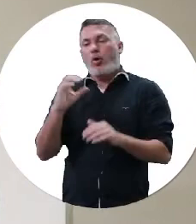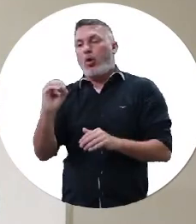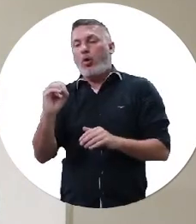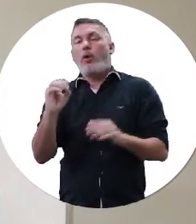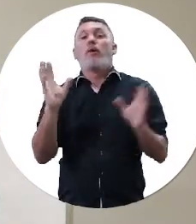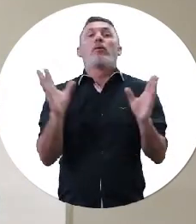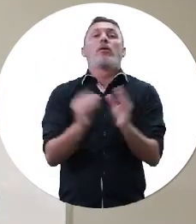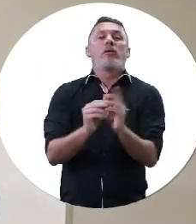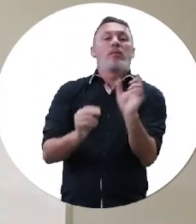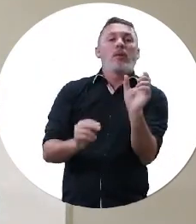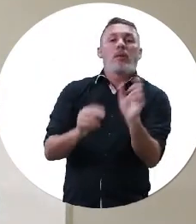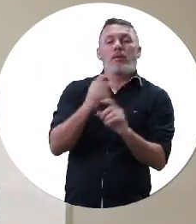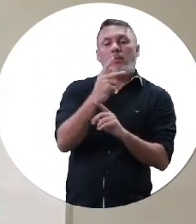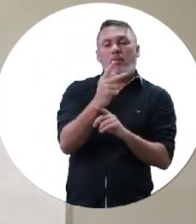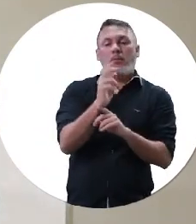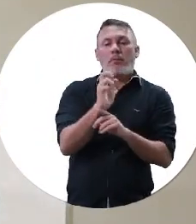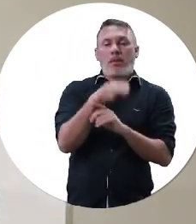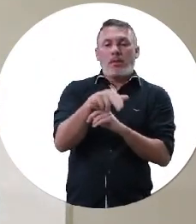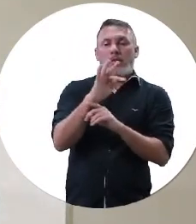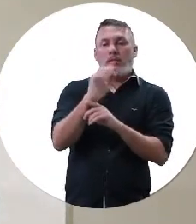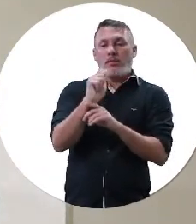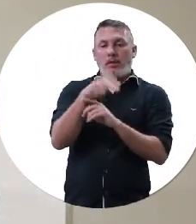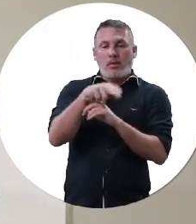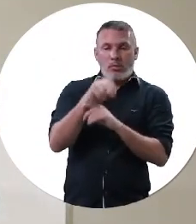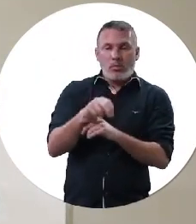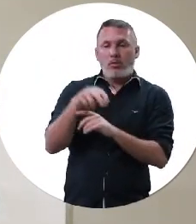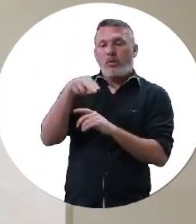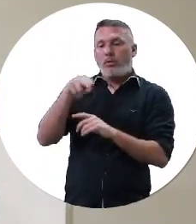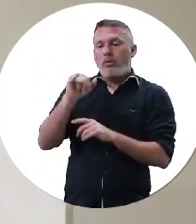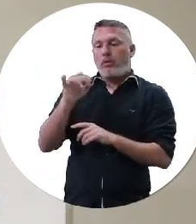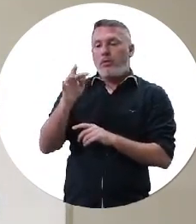Pentano, nitrila.